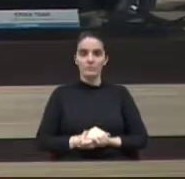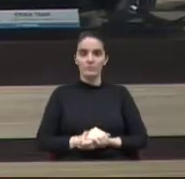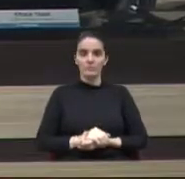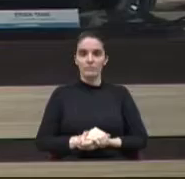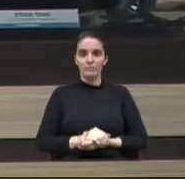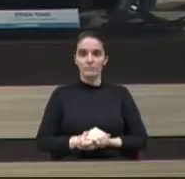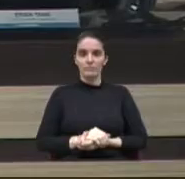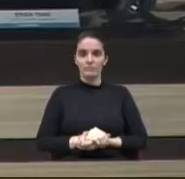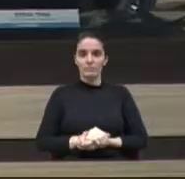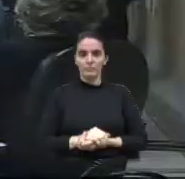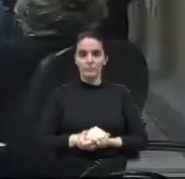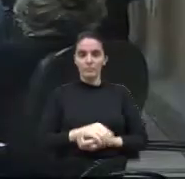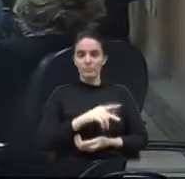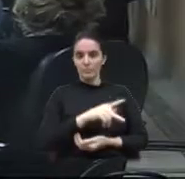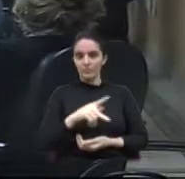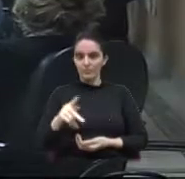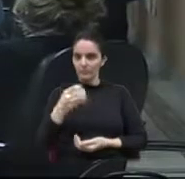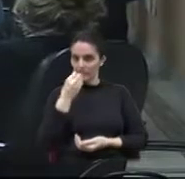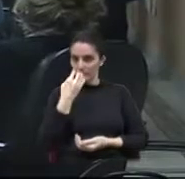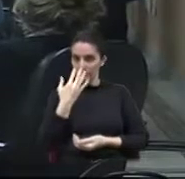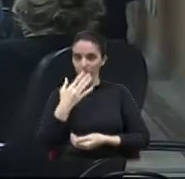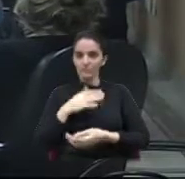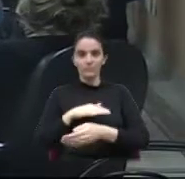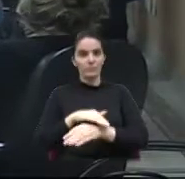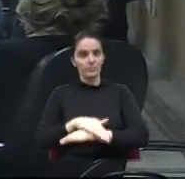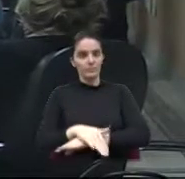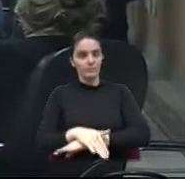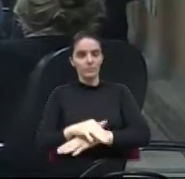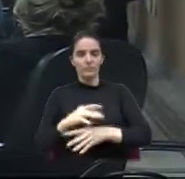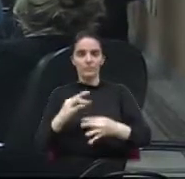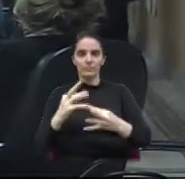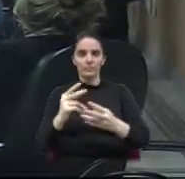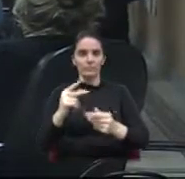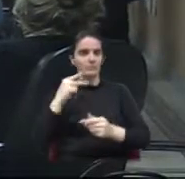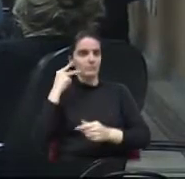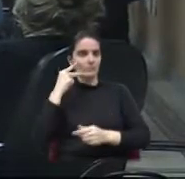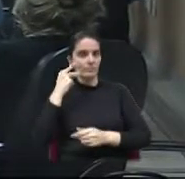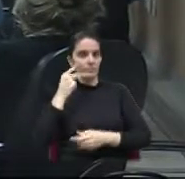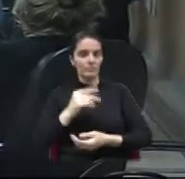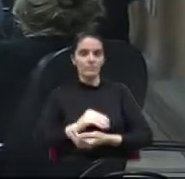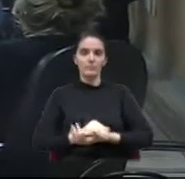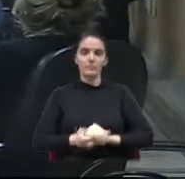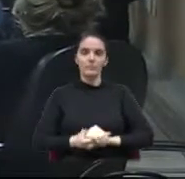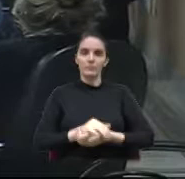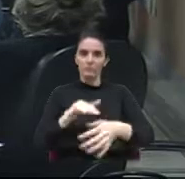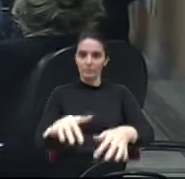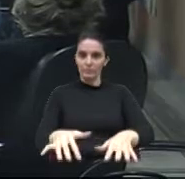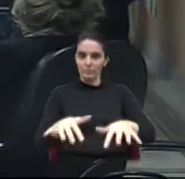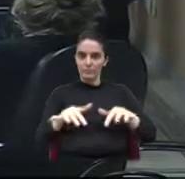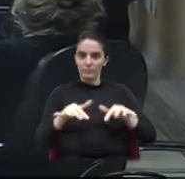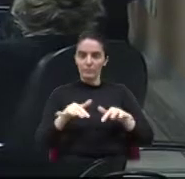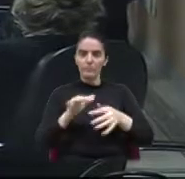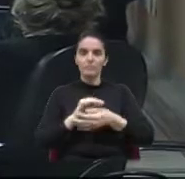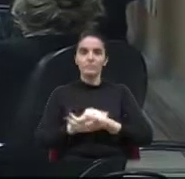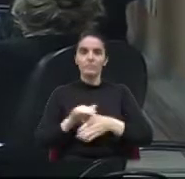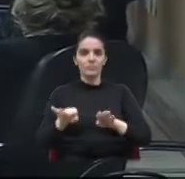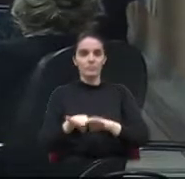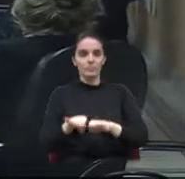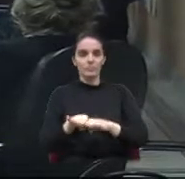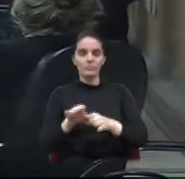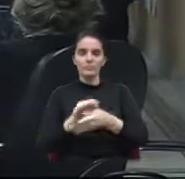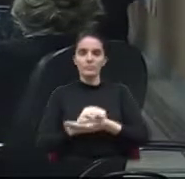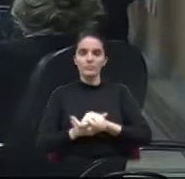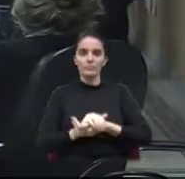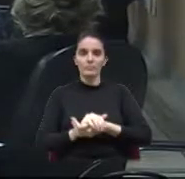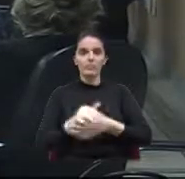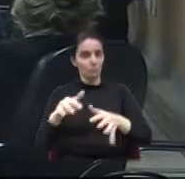presidente, mais uma vez boa noite. Boa noite, nobres colegas, senhores vereadores, público que nos acompanha, tanto aqui